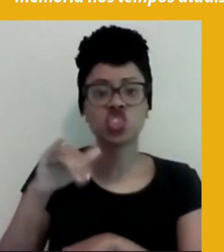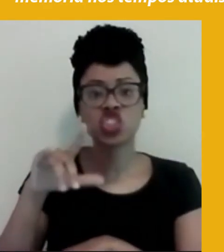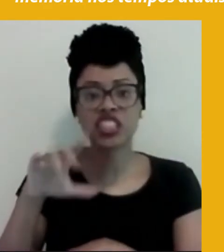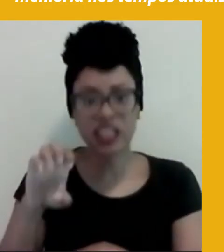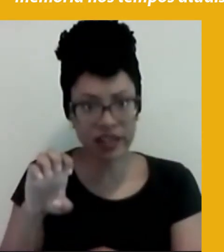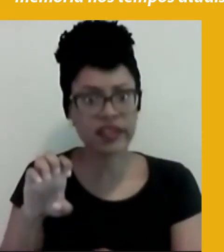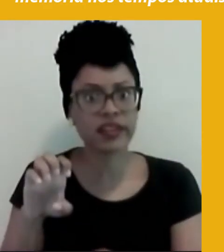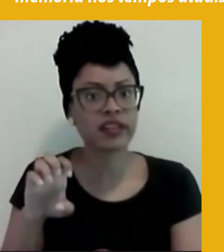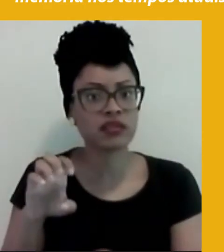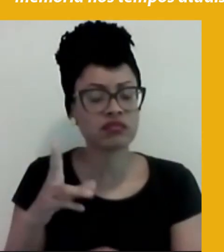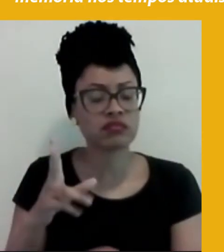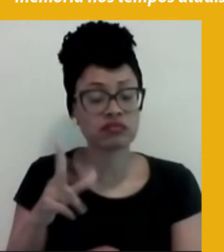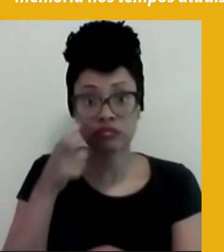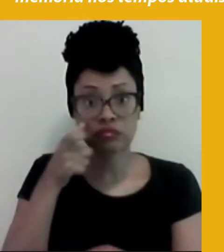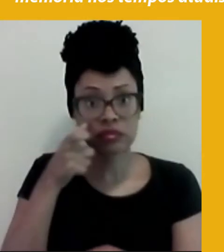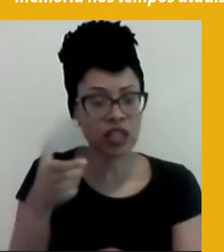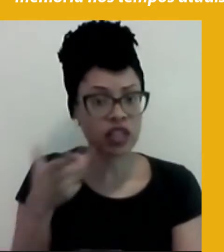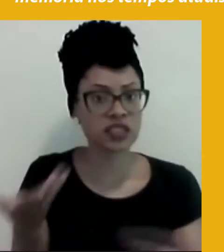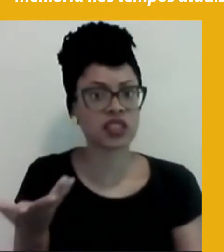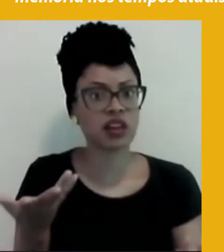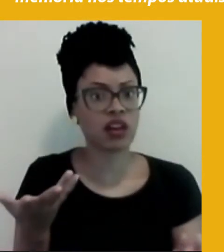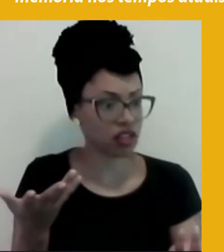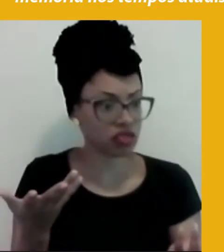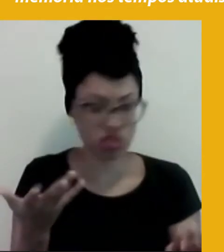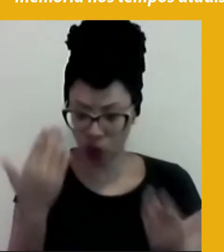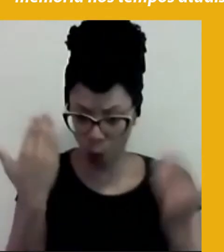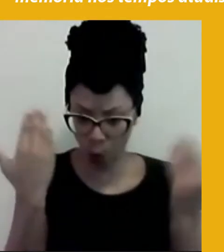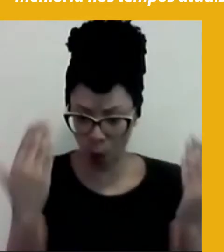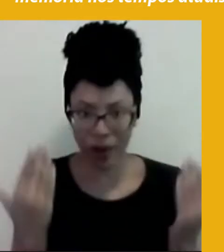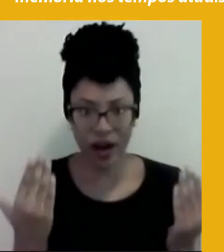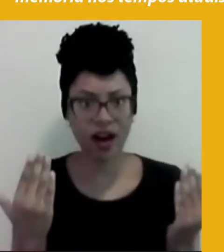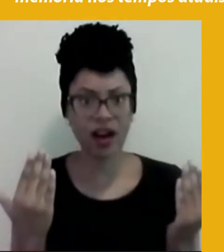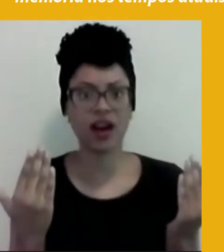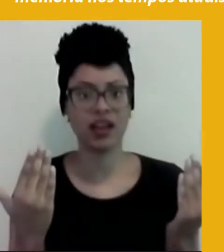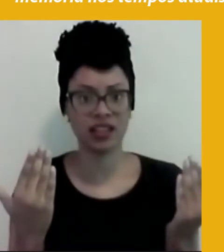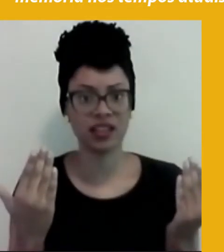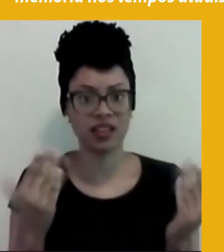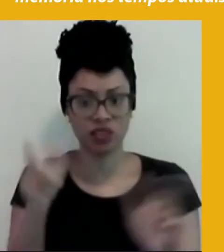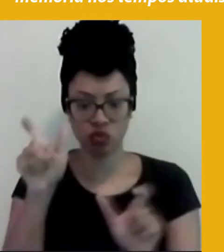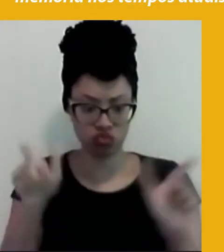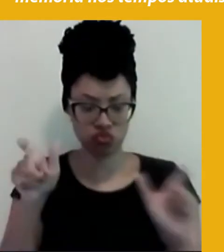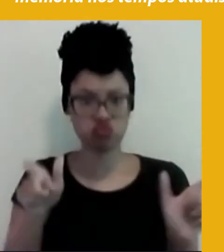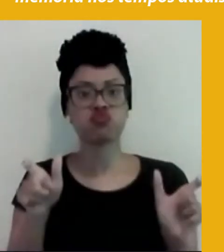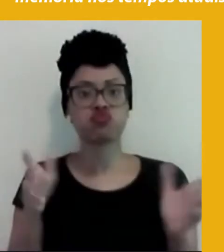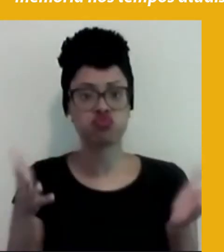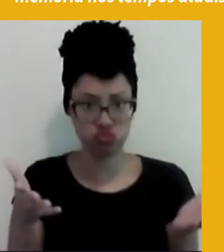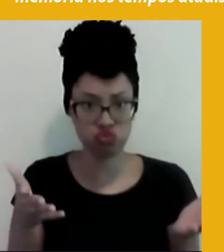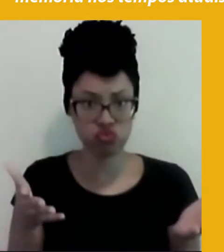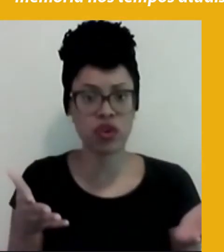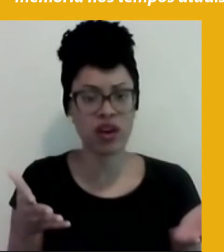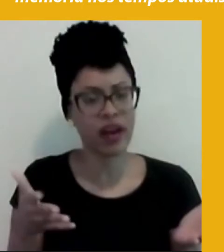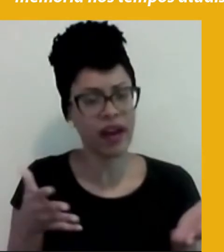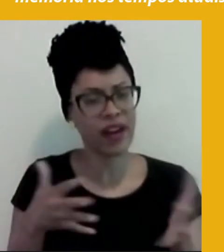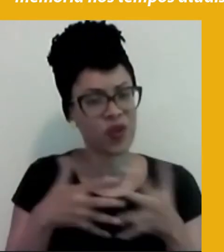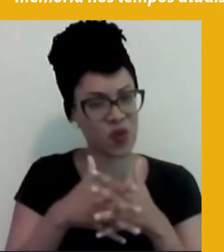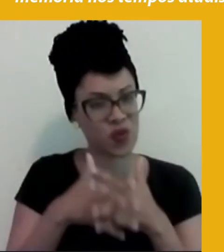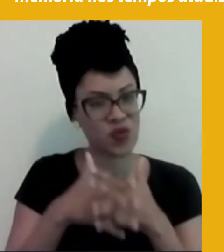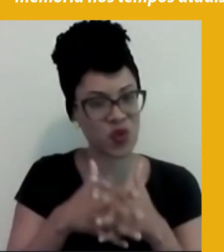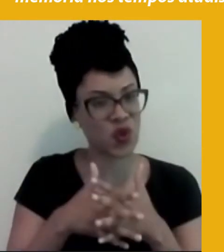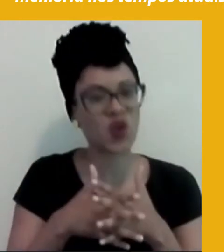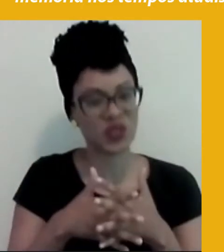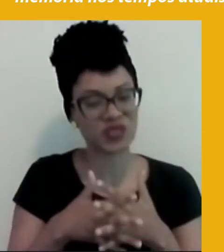paridade mulher-homem. Né? Então, eu acredito que a gente, esse exercício de futurologia é complexo, né, Fernando? Mas, assim,